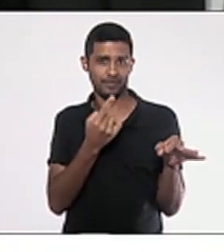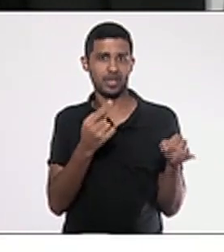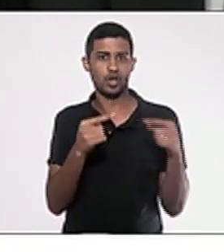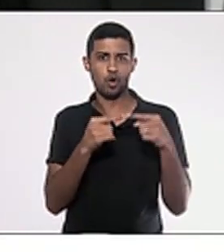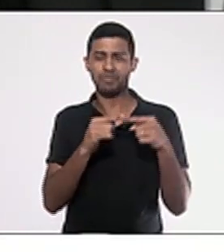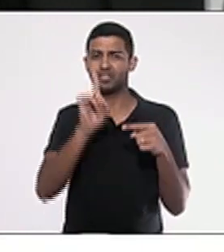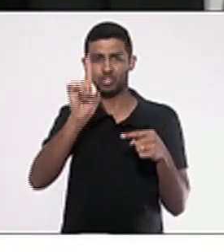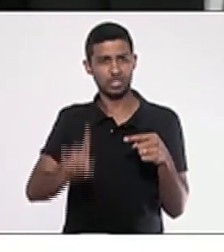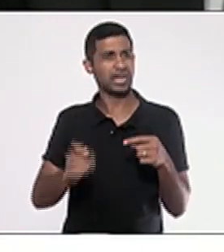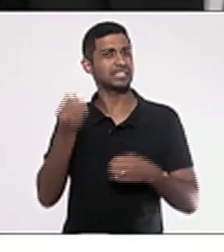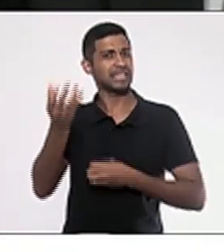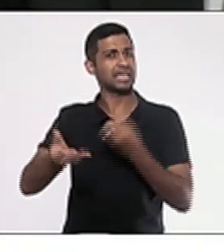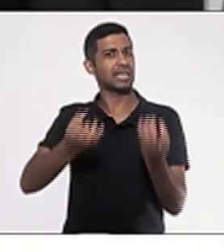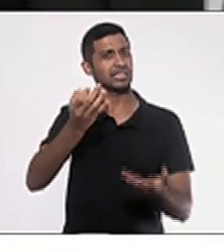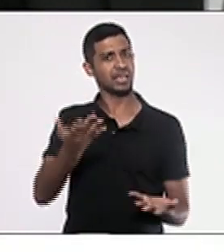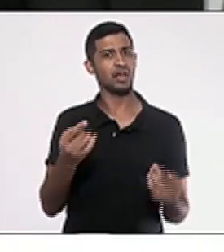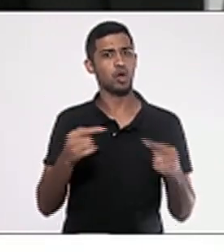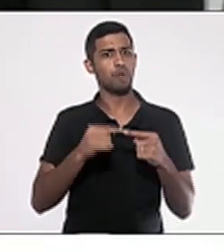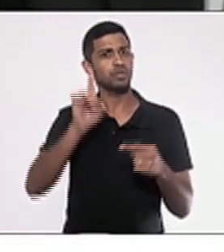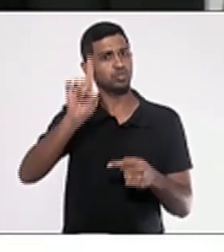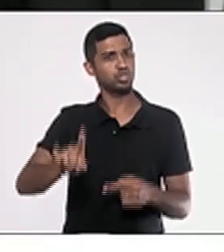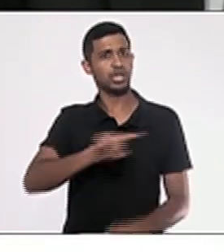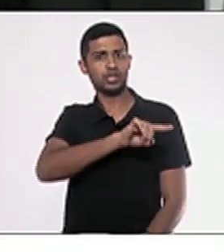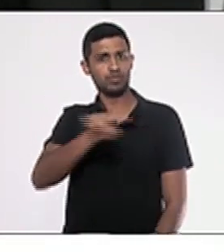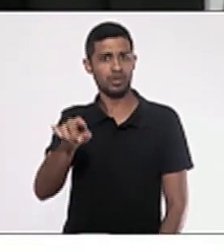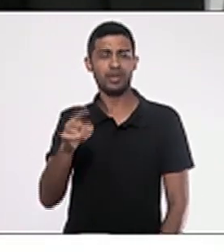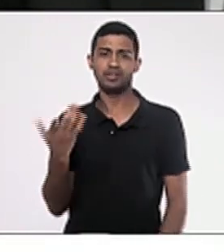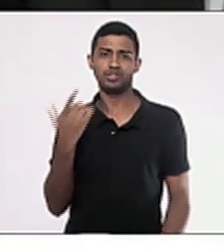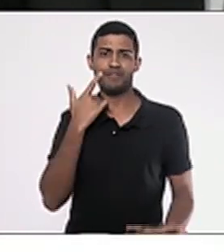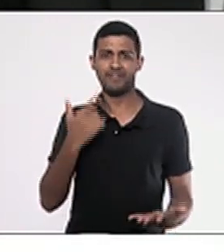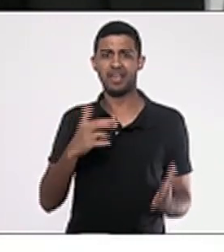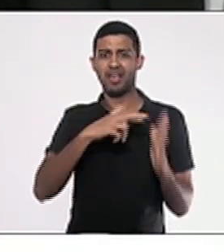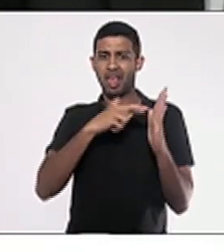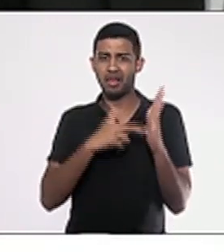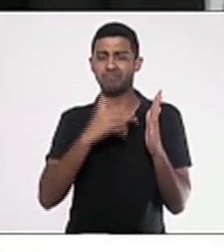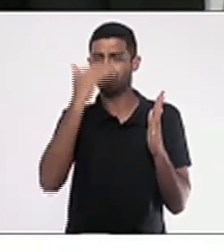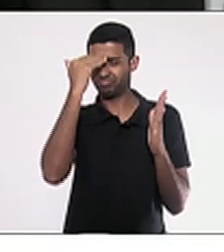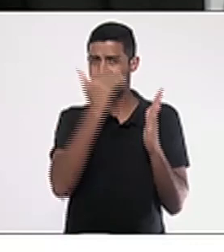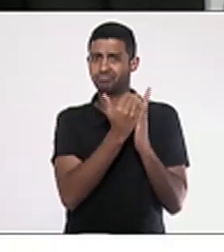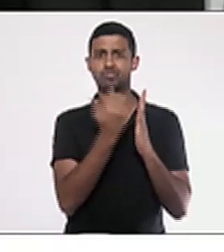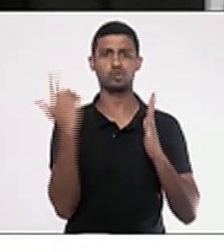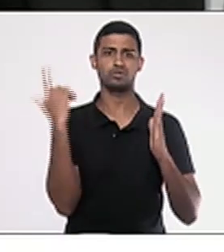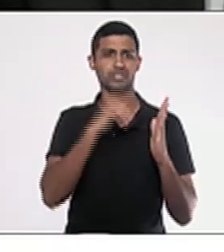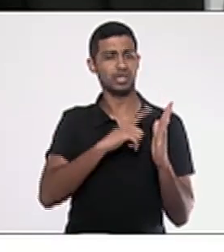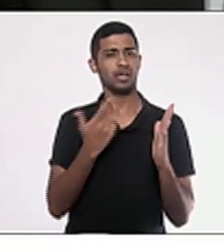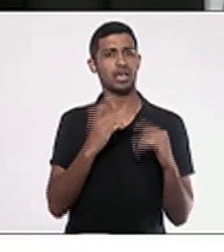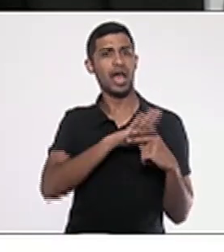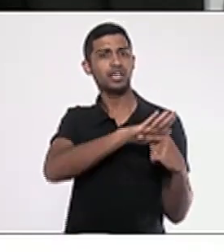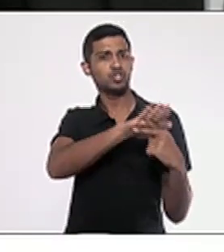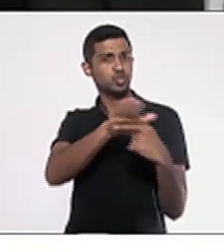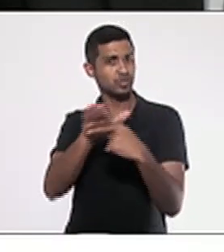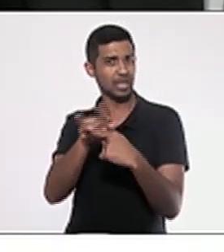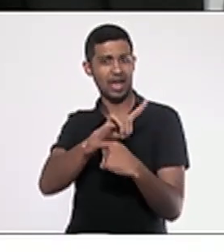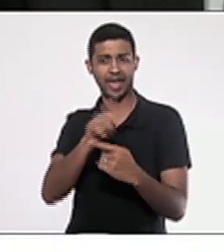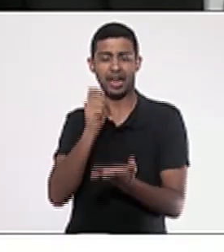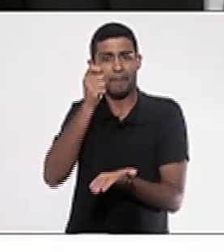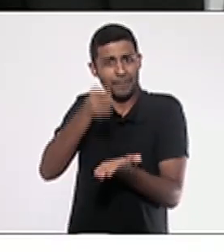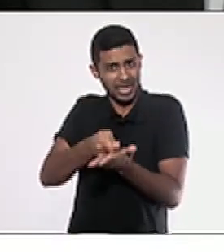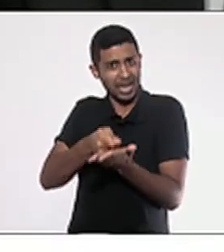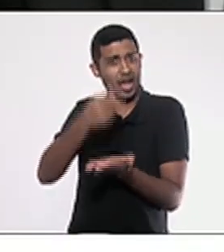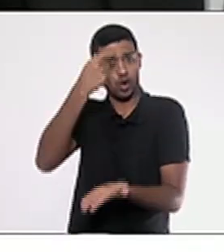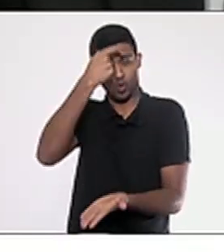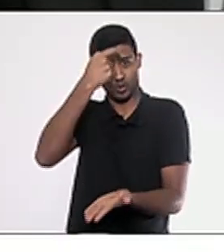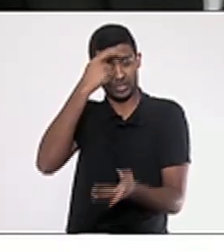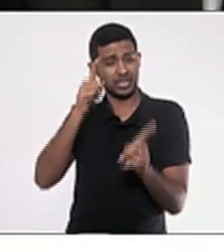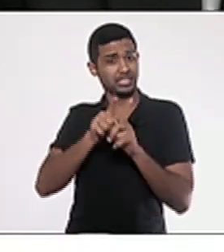esse direito, que é um direito que, na verdade, tira as pessoas de uma situação de irregularidade. Você consegue trazê-las para pagar de uma maneira